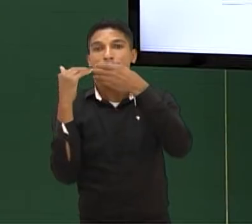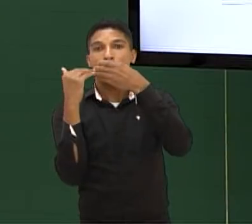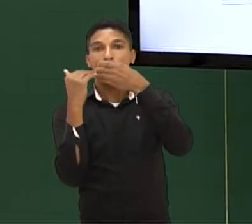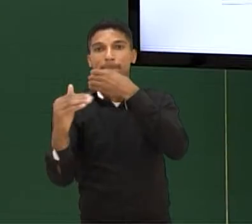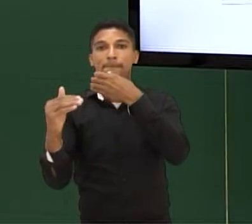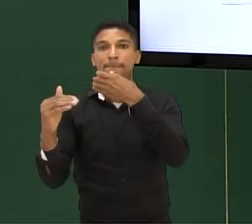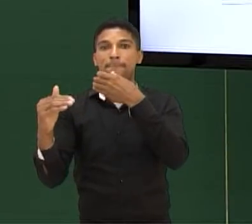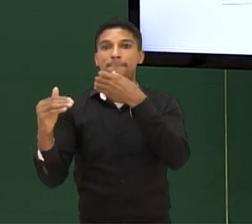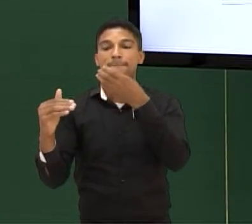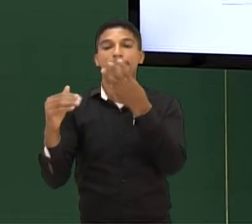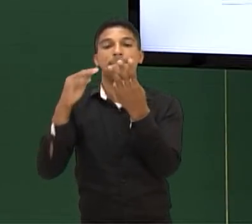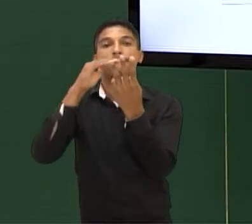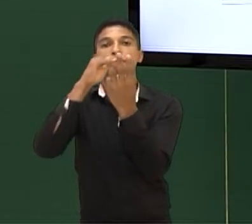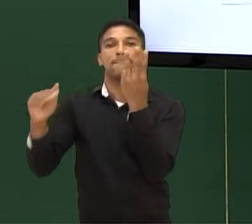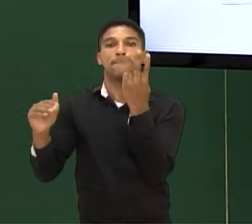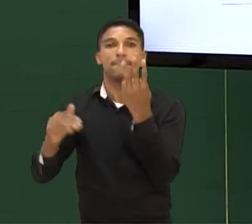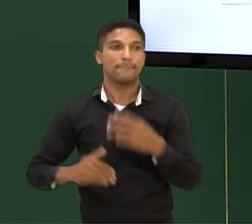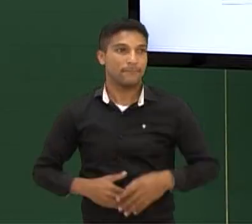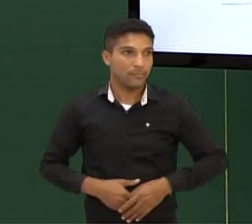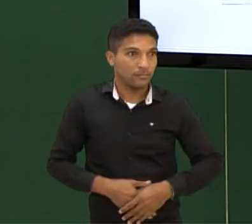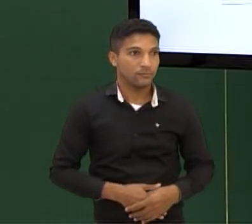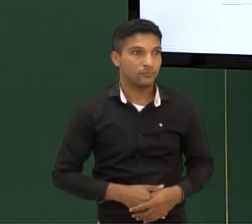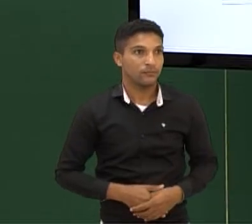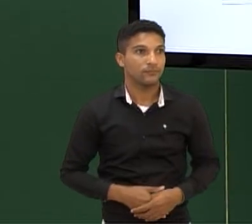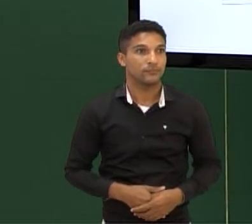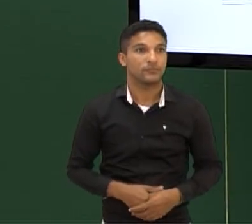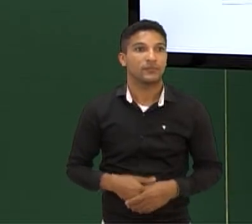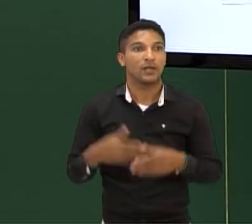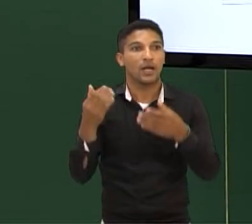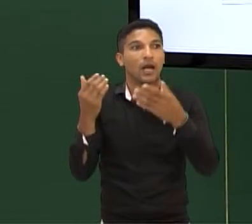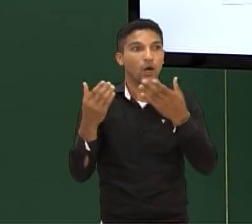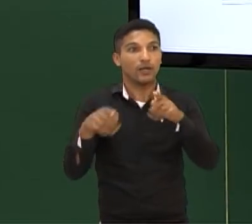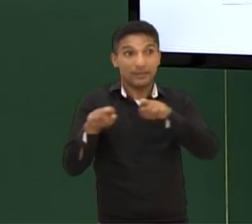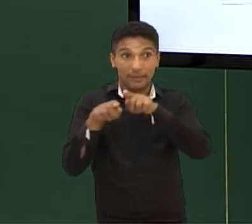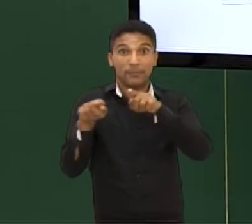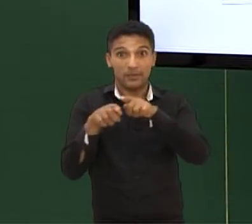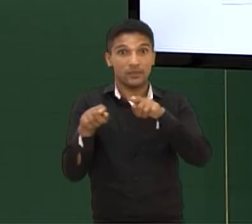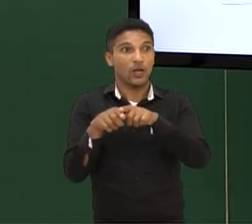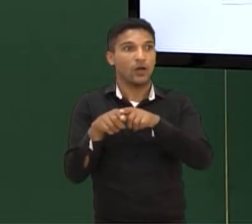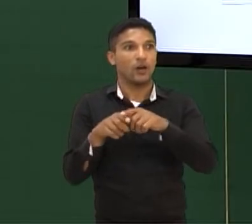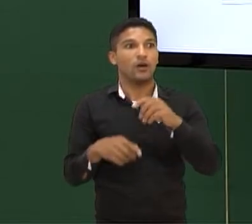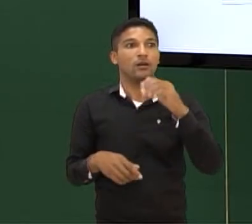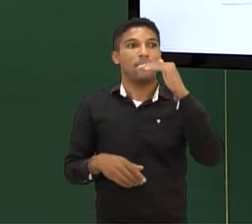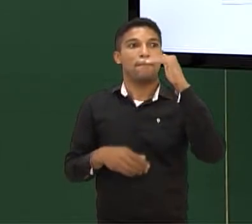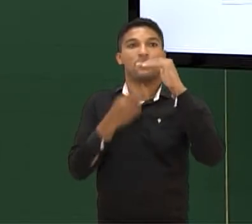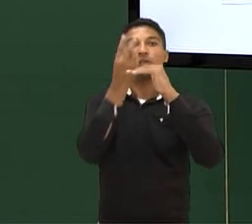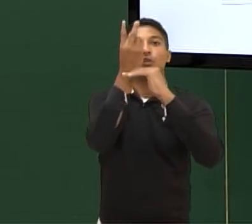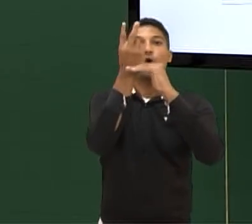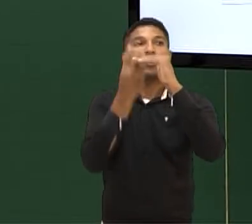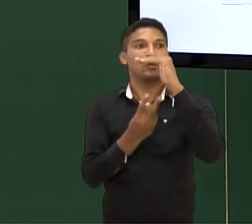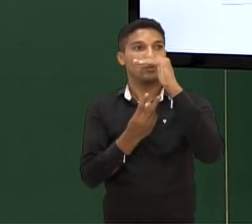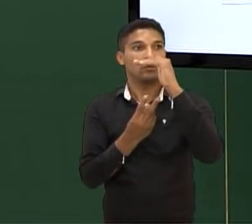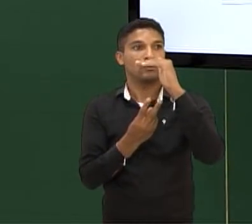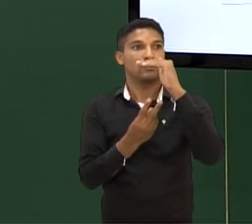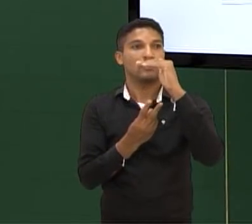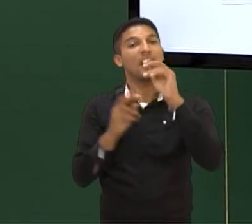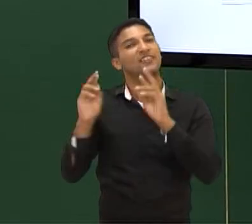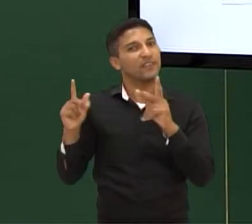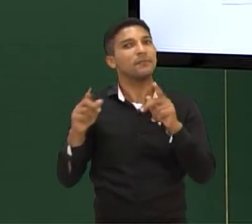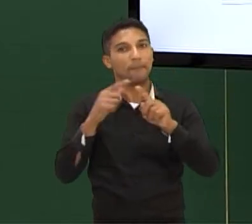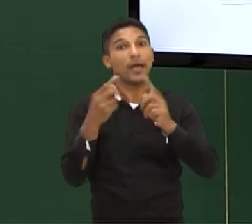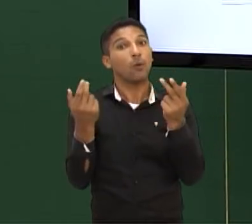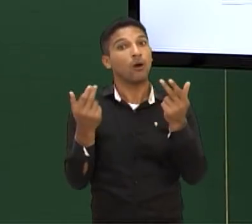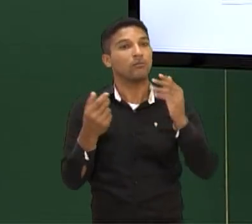2 meios, mais 2 meios, mais 1 meio. Essa forma de representar é